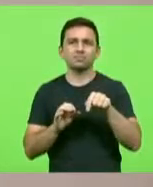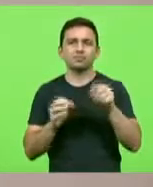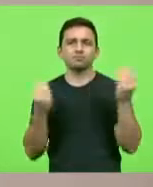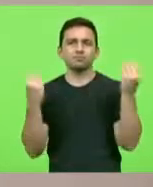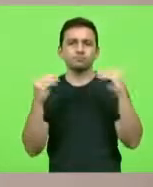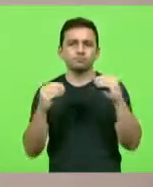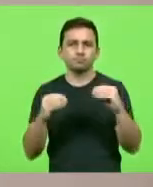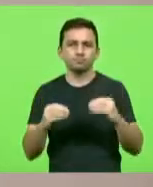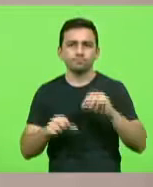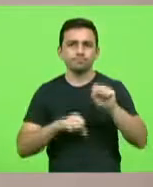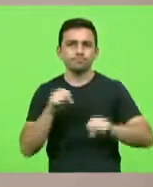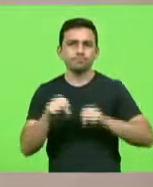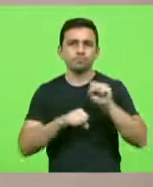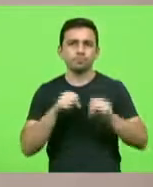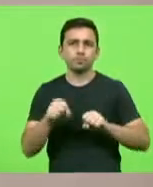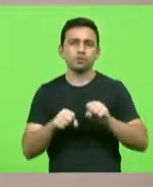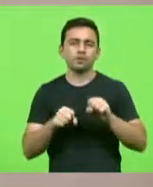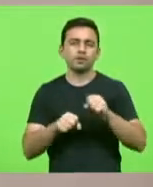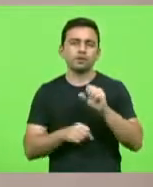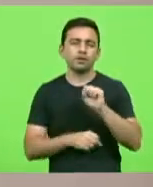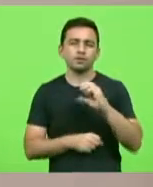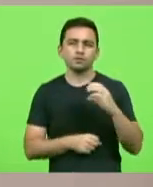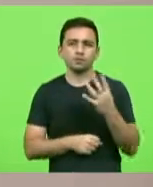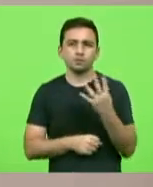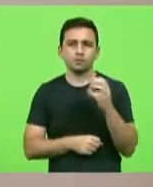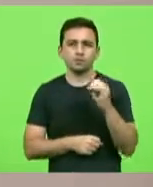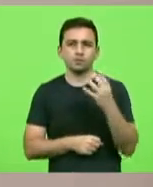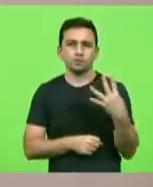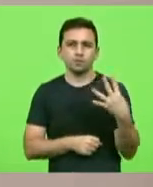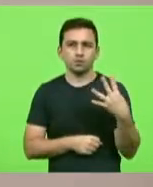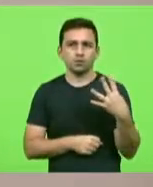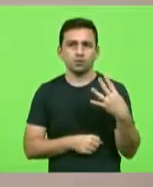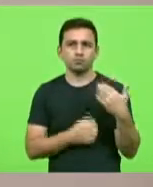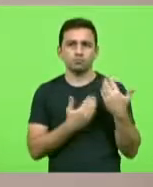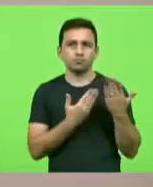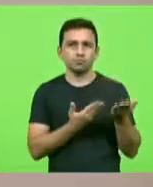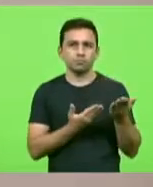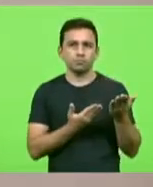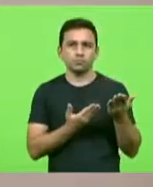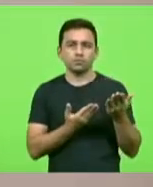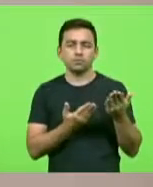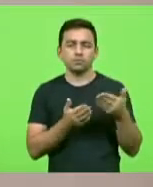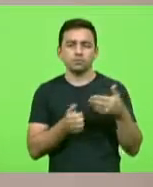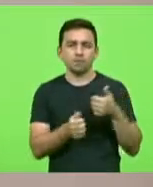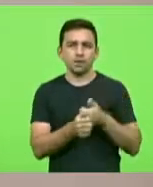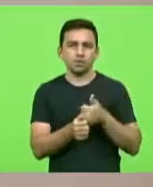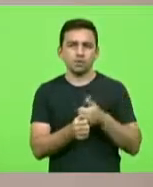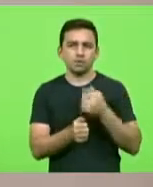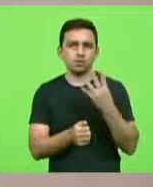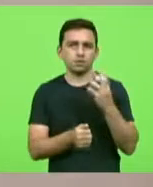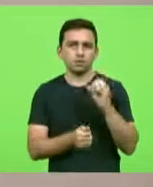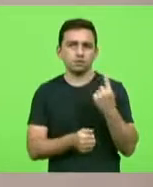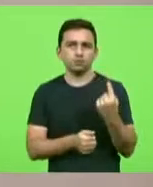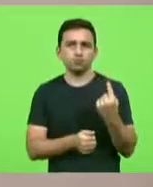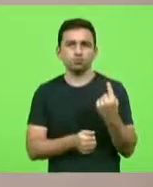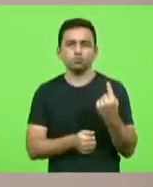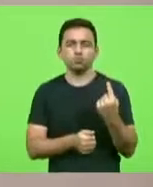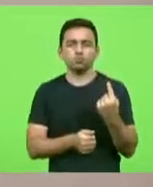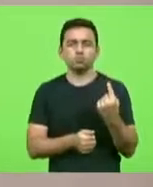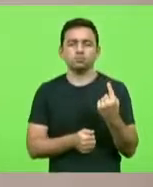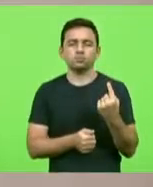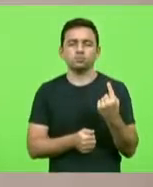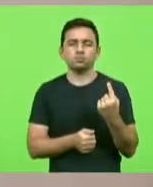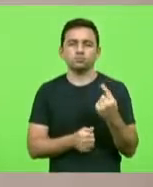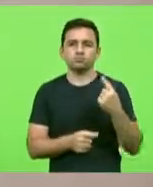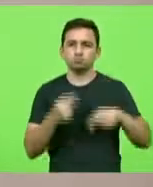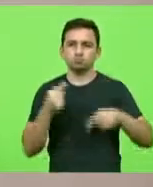da ciclovia na rodovia SC-404, trecho entre o entrocamento com a SC-401, em discussão. Não havendo quem queira